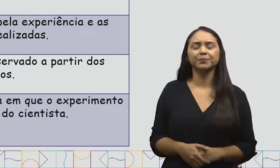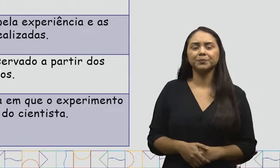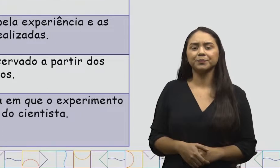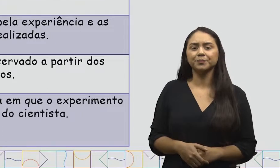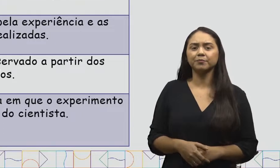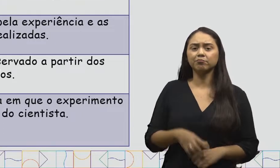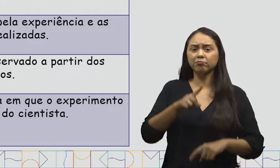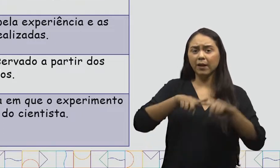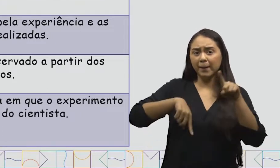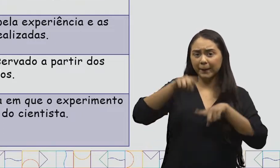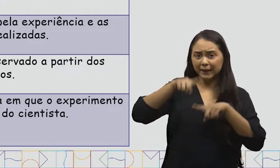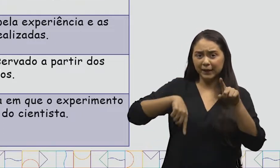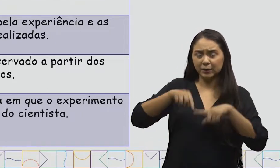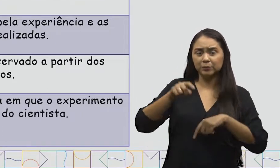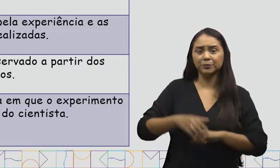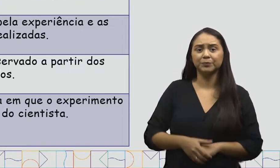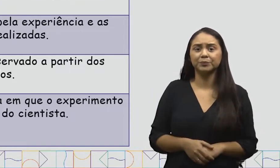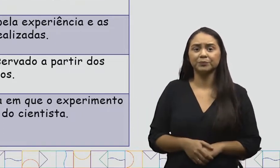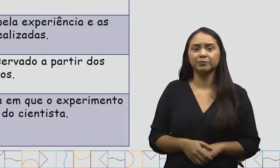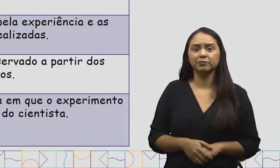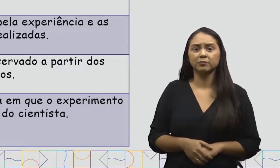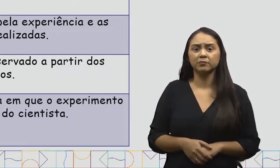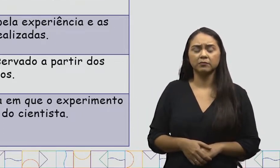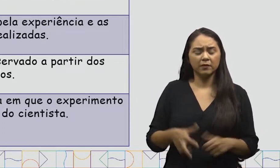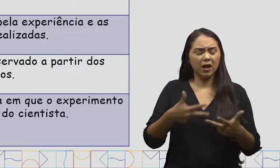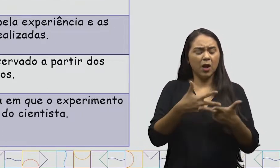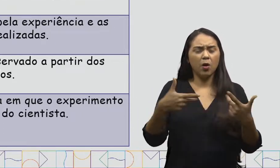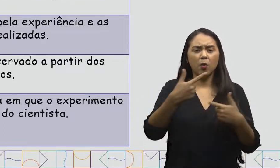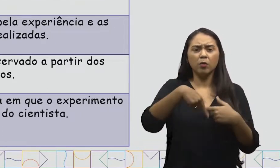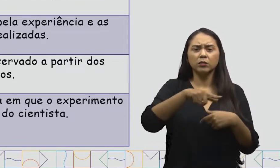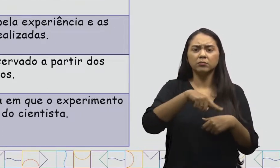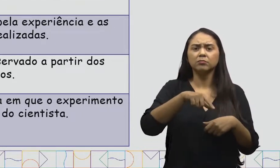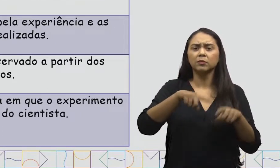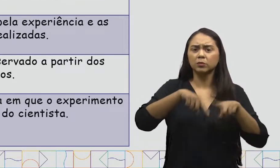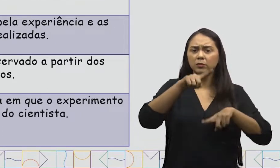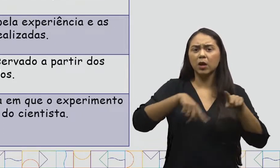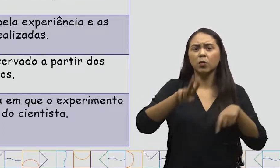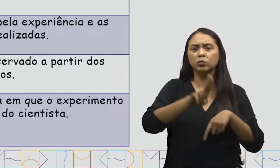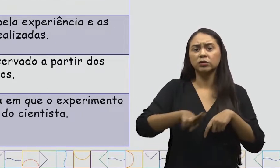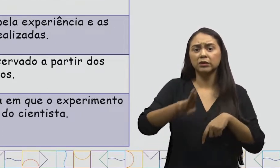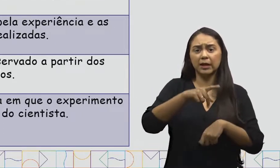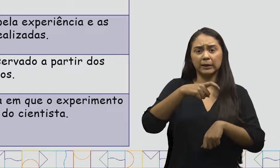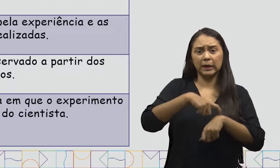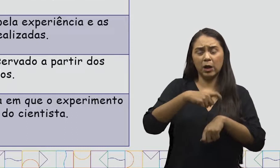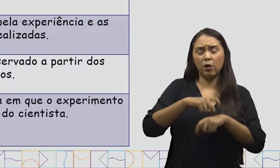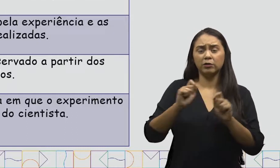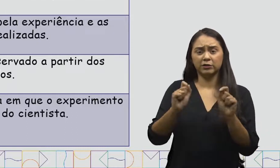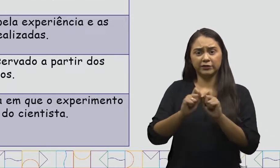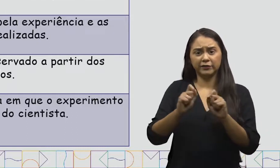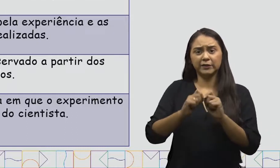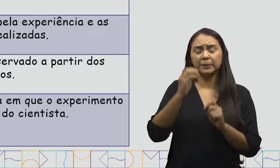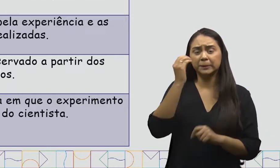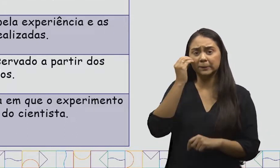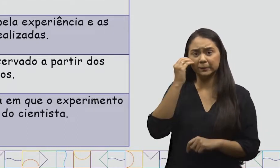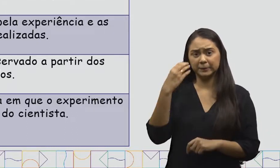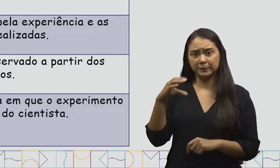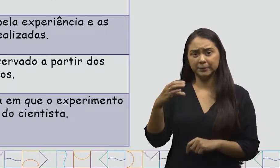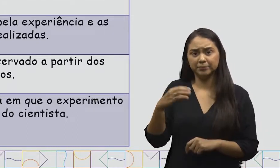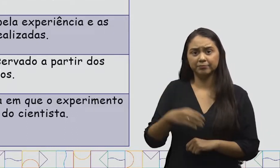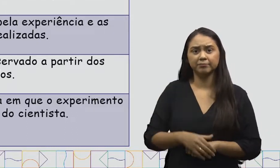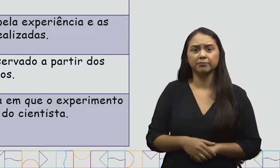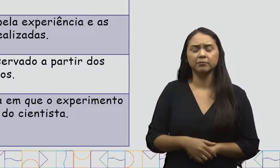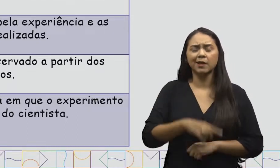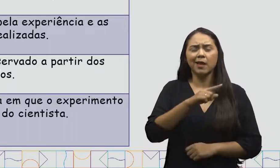Material: itens utilizados para realizar o experimento. O item material ou materiais necessários consta